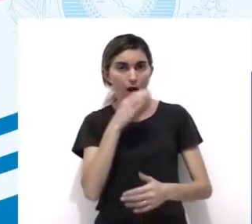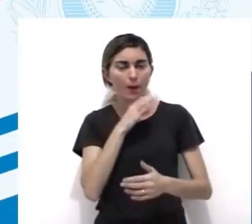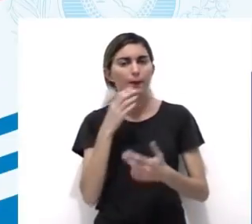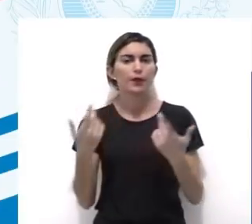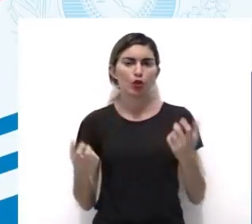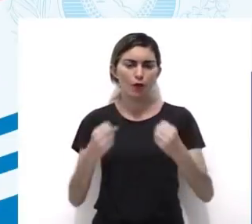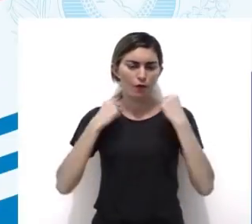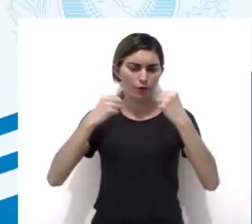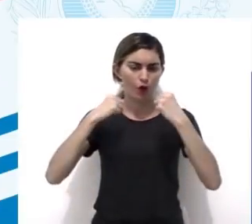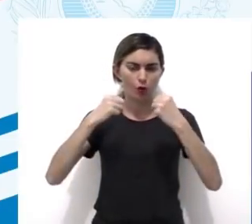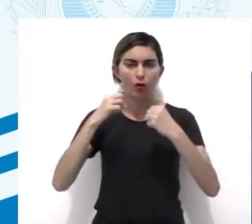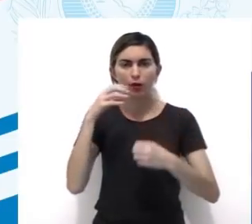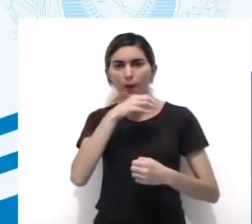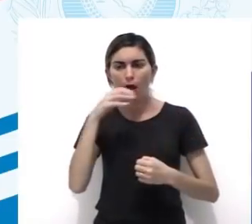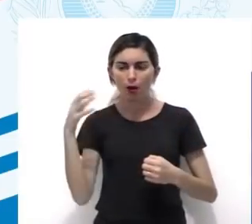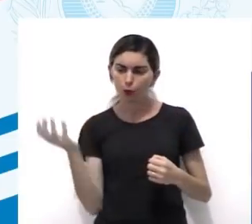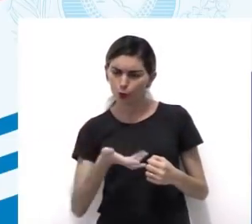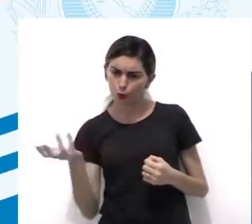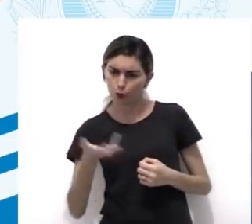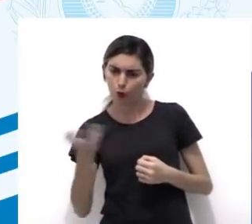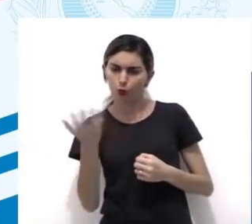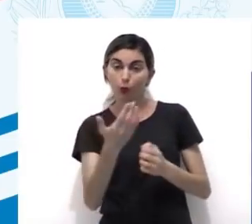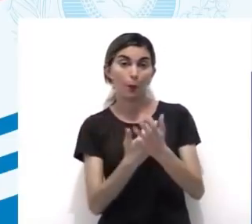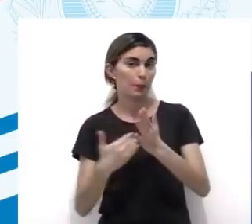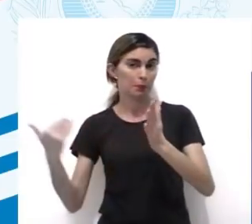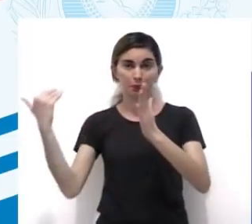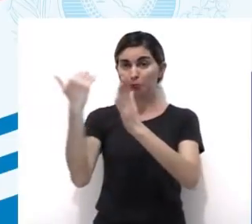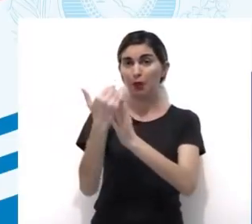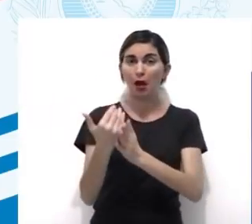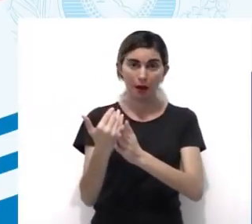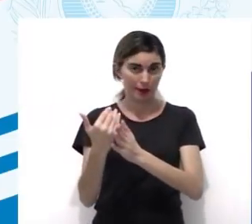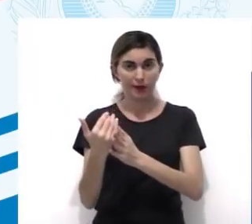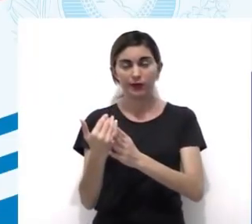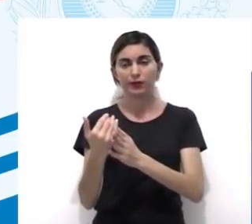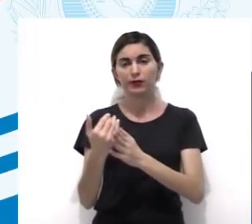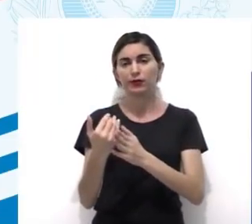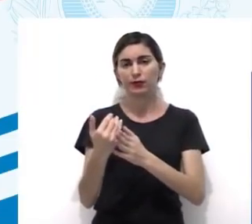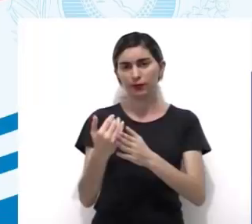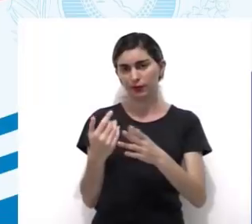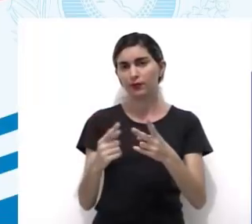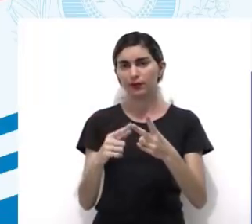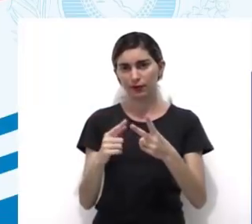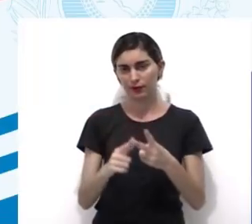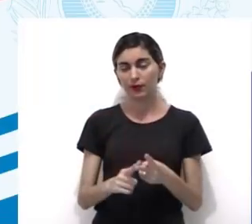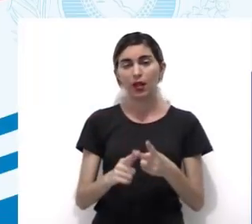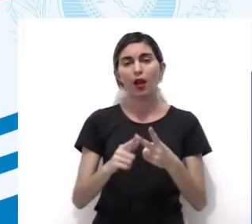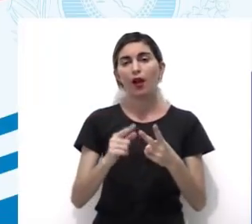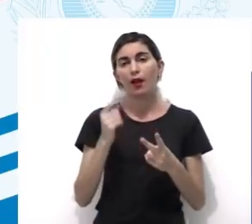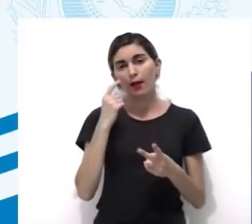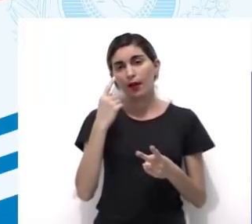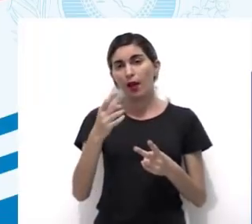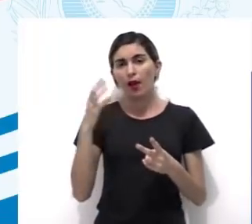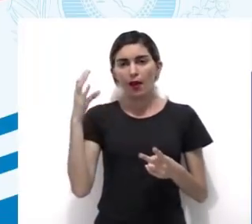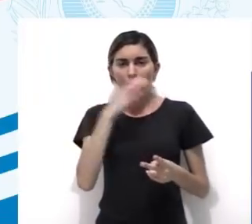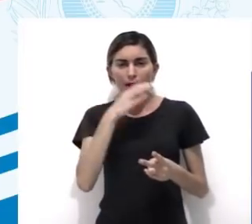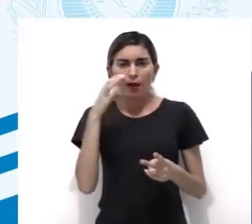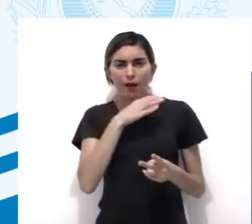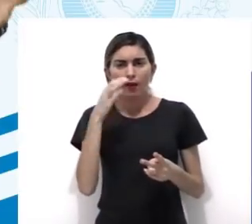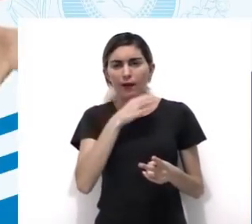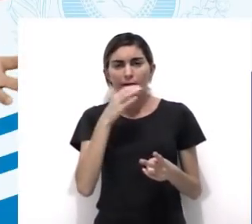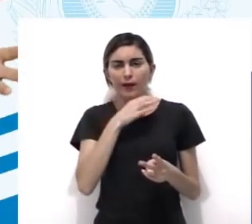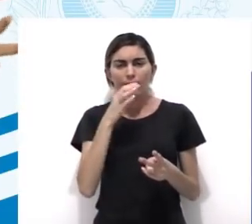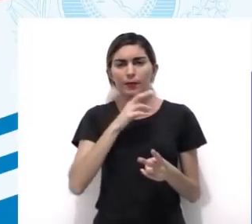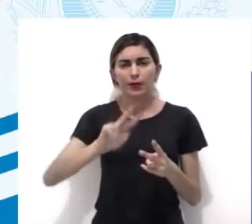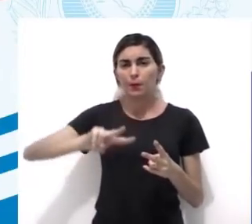vista da força, da intensividade dessas matrizes, a rapidez